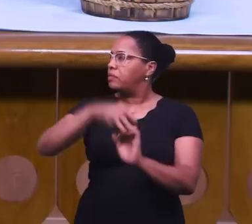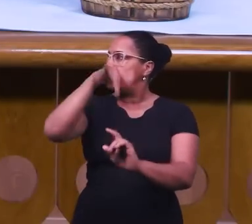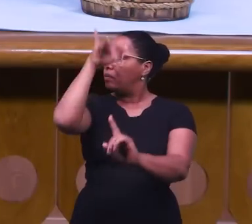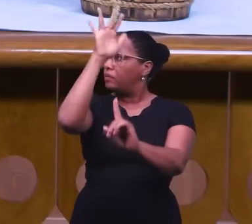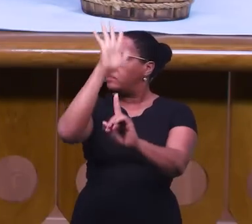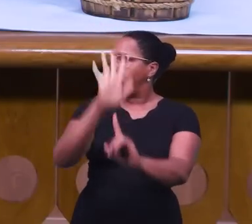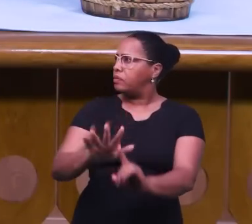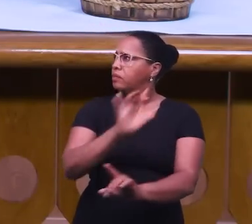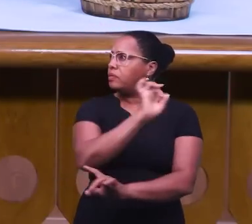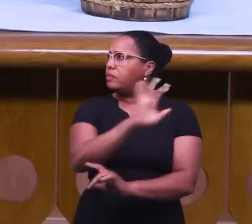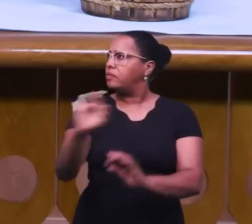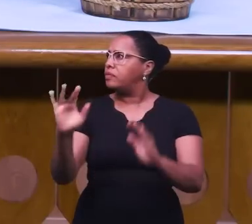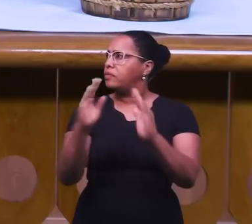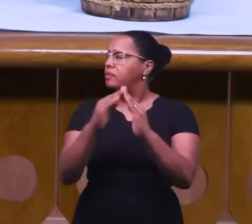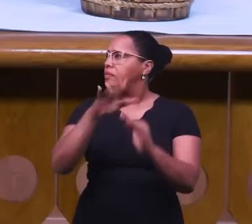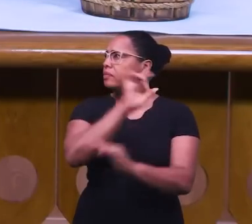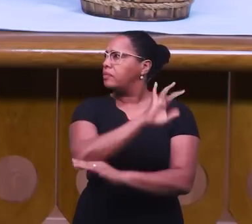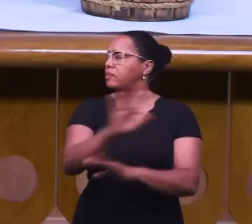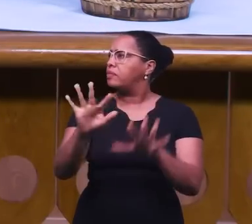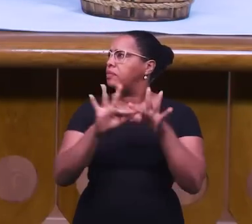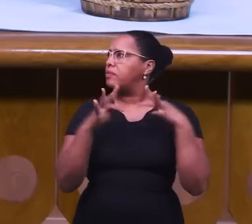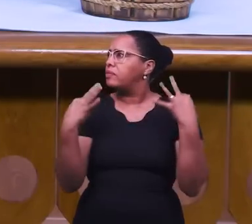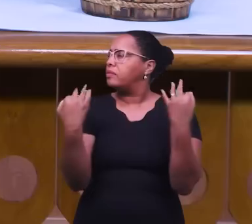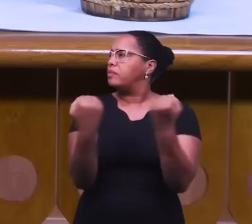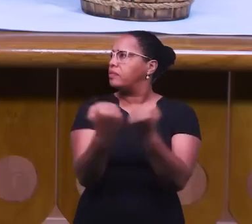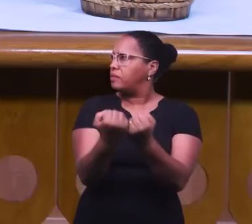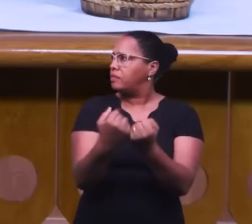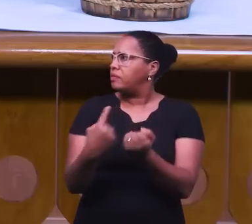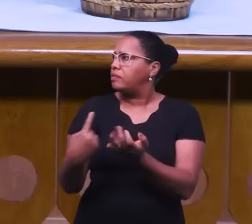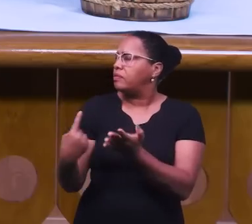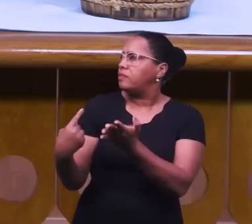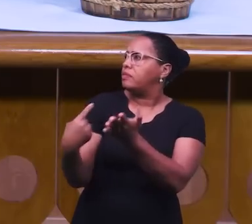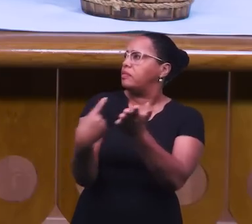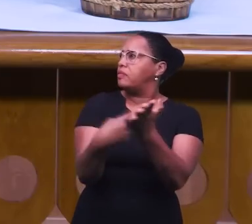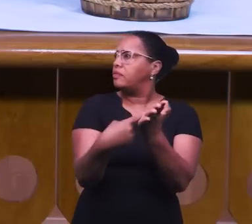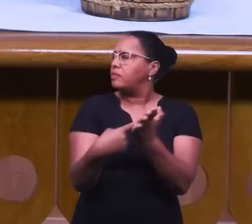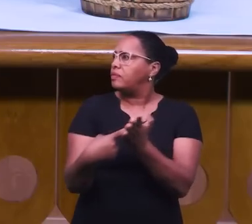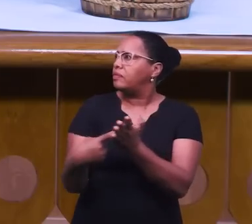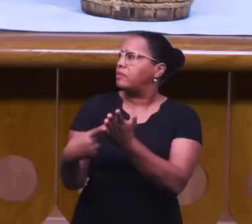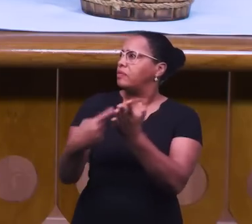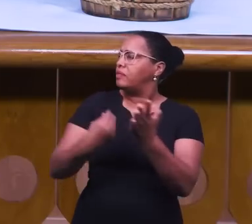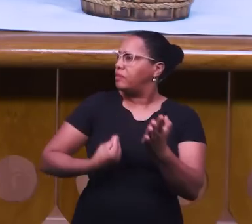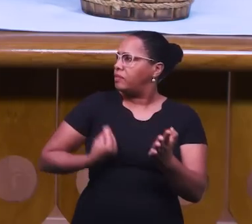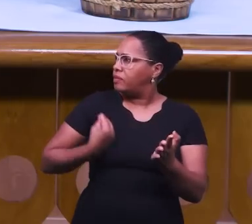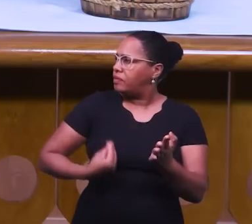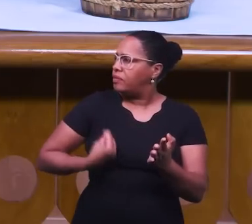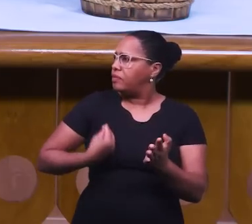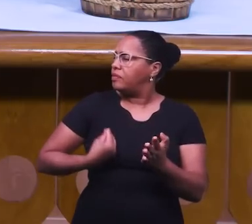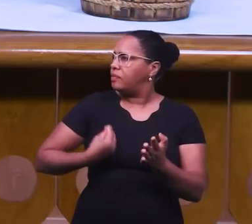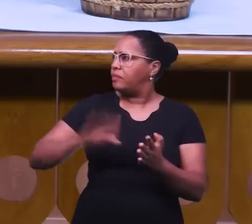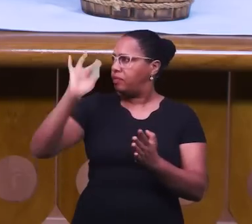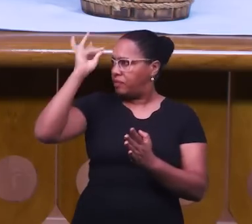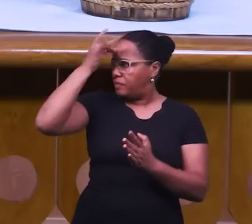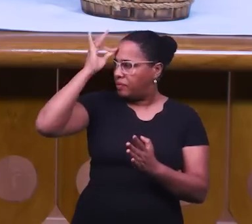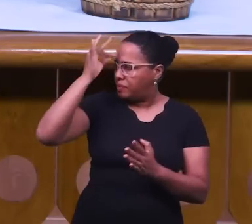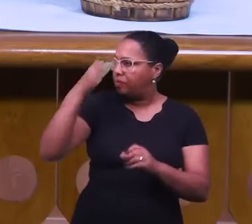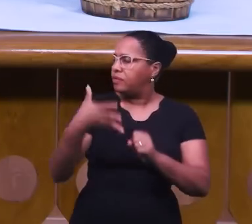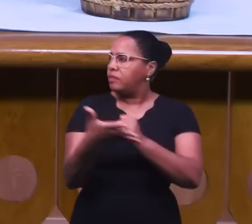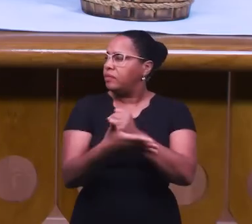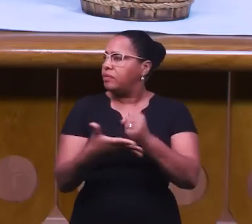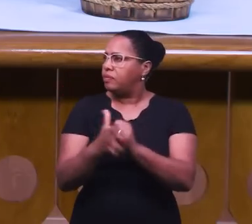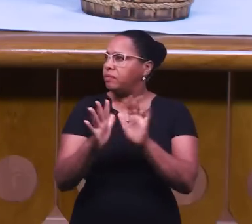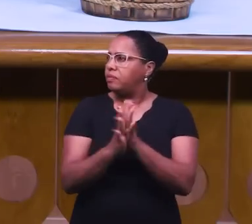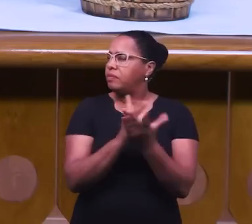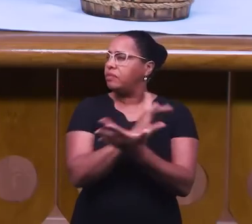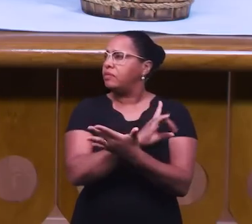se estenda agora sobre cada lar, cada família, alicerçando cada vez mais a vida espiritual baseada na